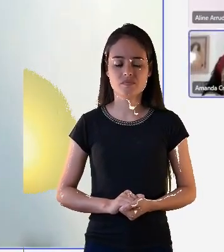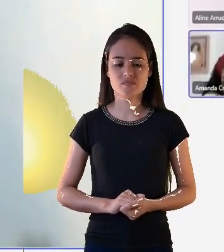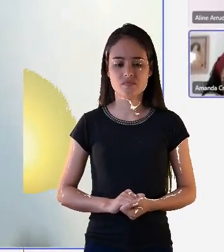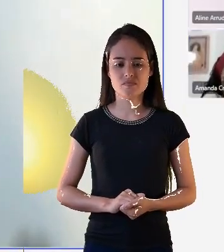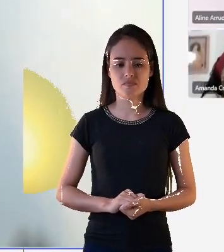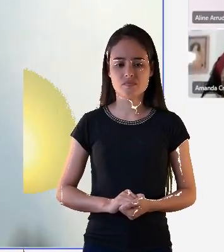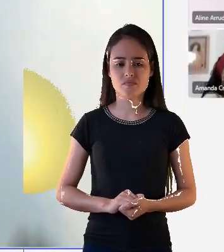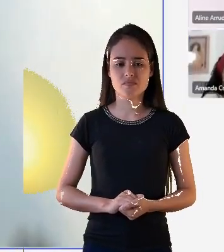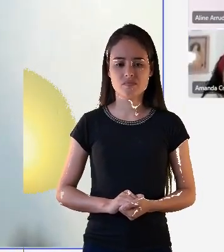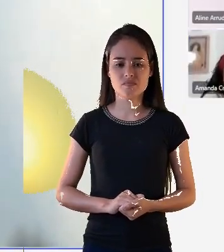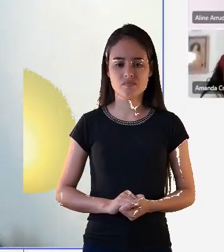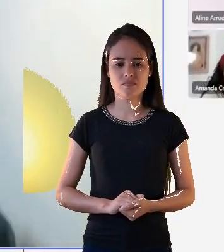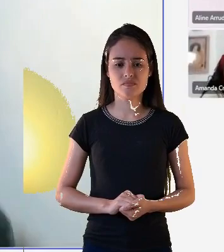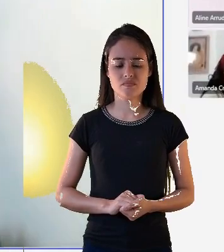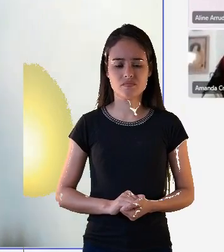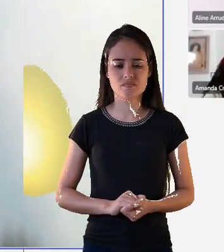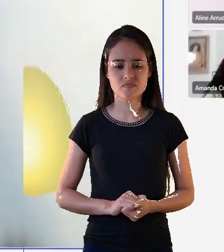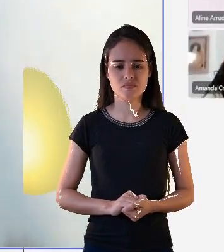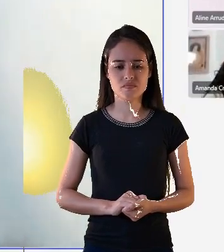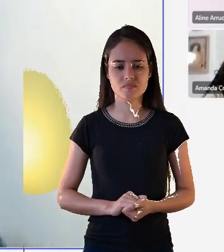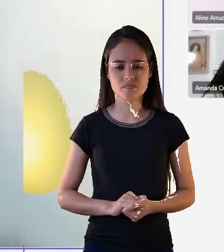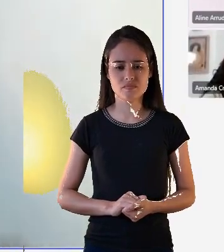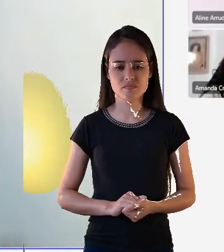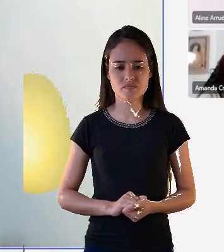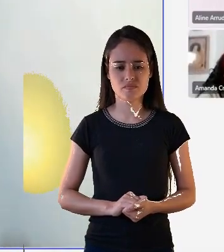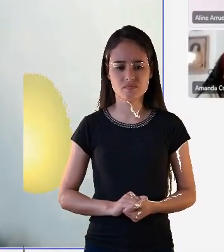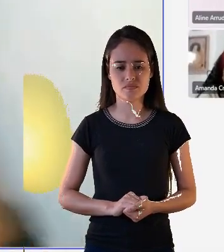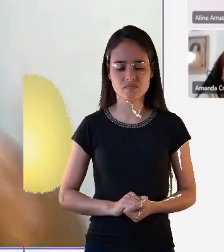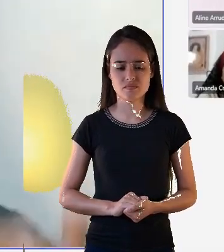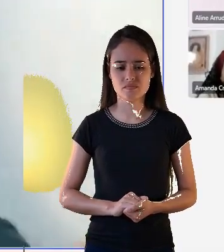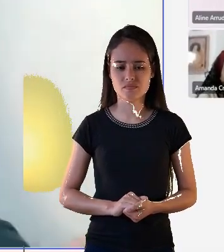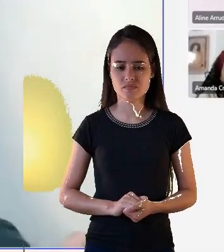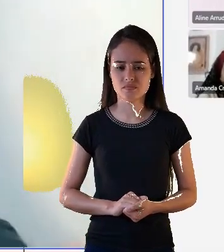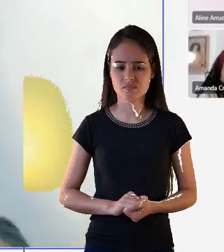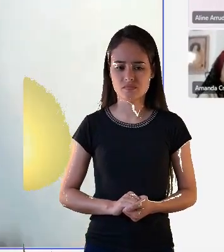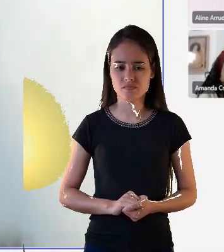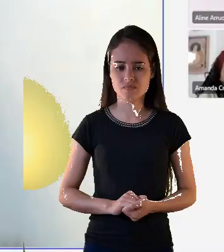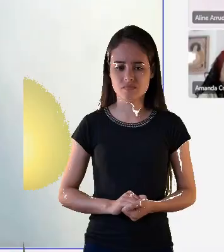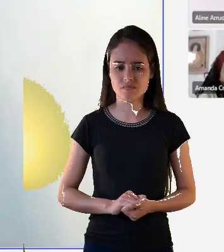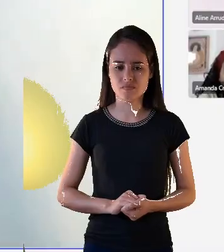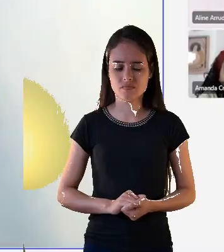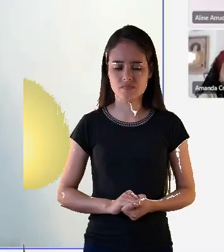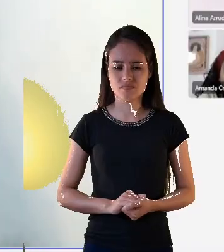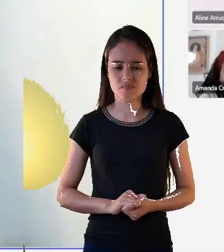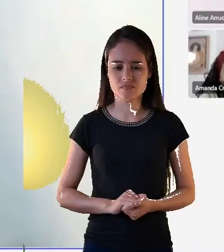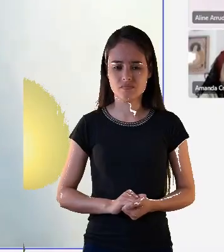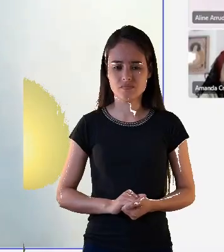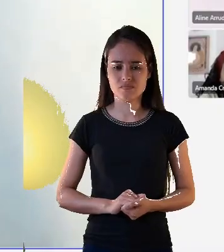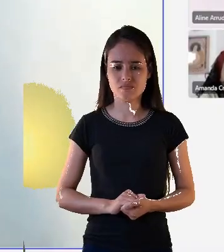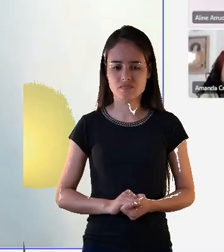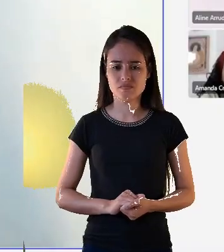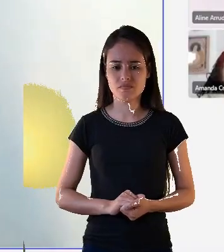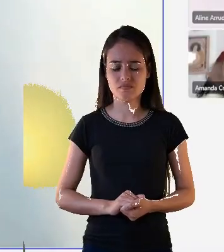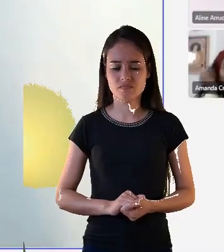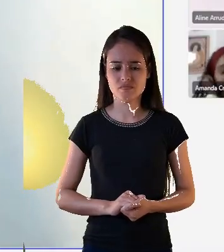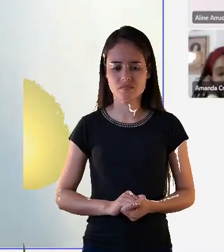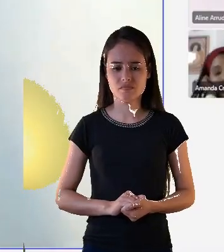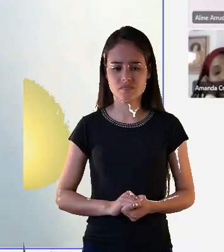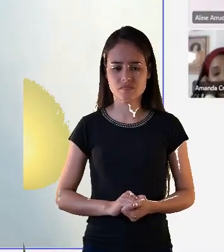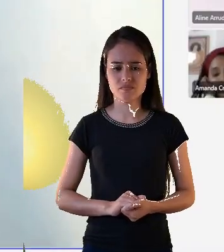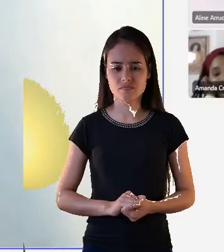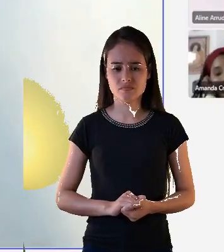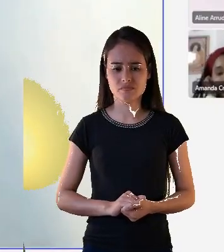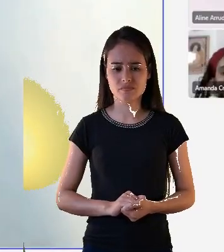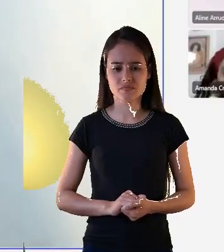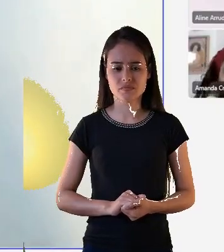de outra natureza, e isso é muito curioso. Foi uma informação que a feira reuniu, trazendo o pensamento afrocentrado e história política do Brasil.